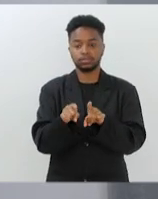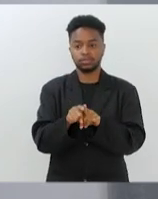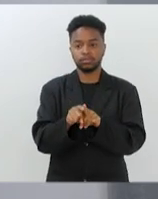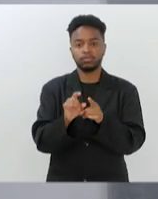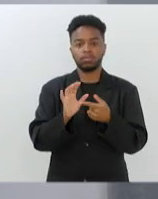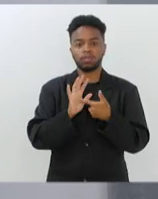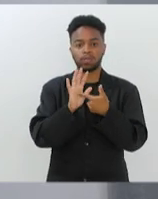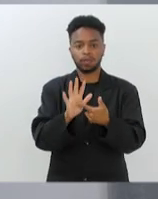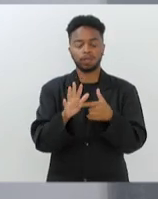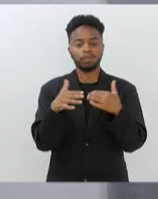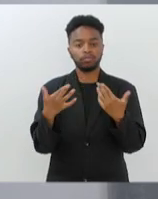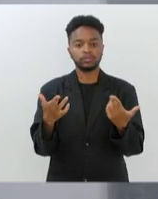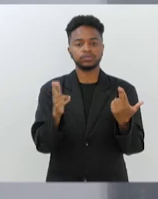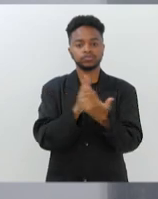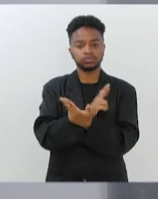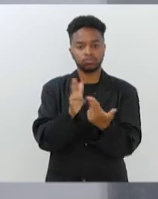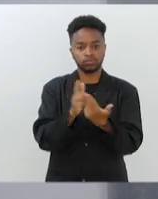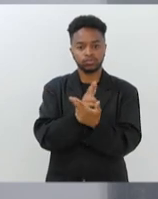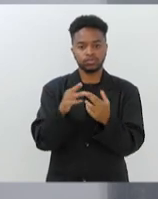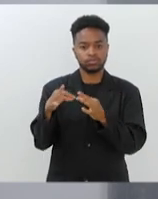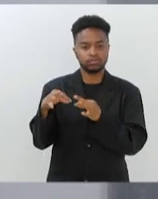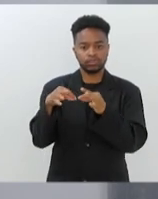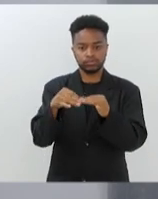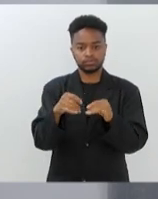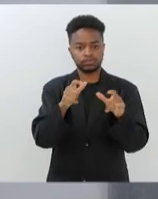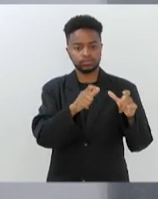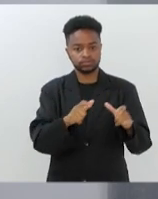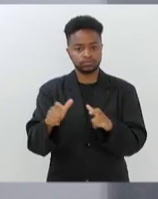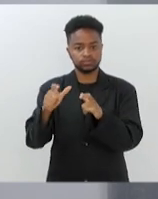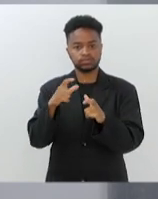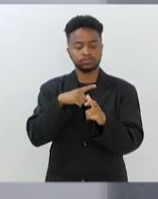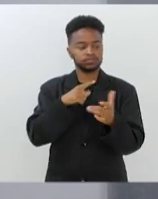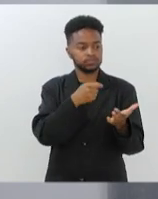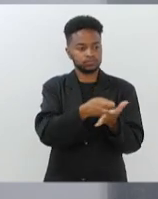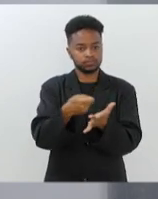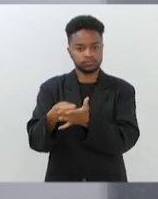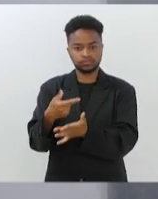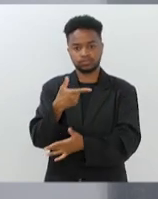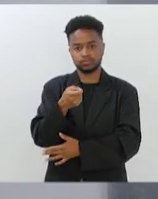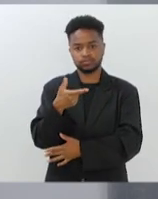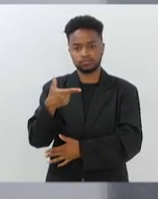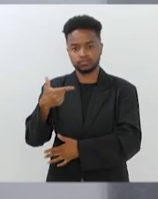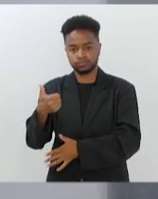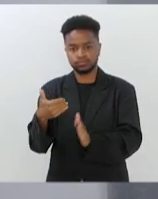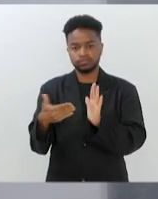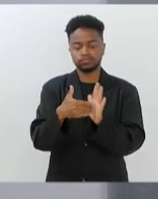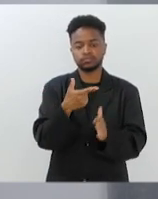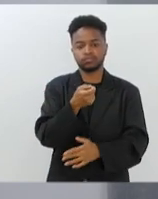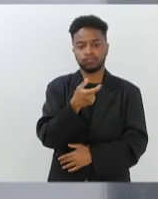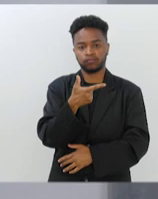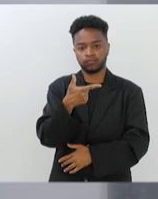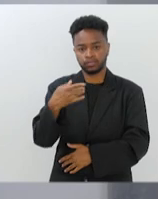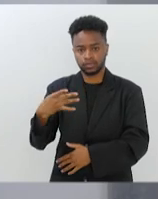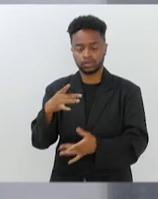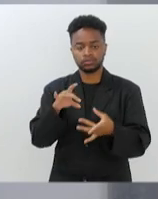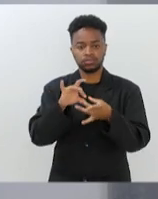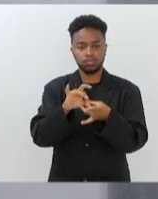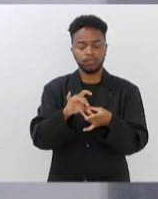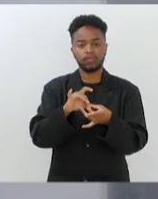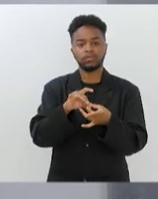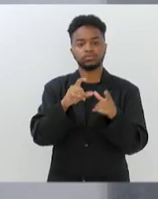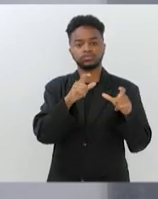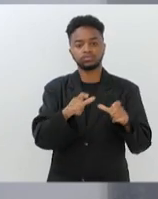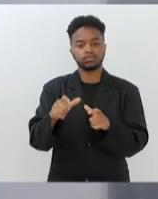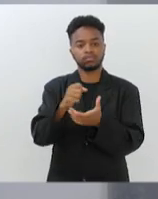relação de todos os veículos de comunicação que receberam repasses nos anos de 21 a 24 pelas agências contratadas com